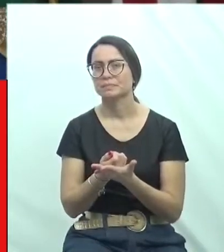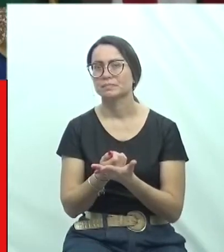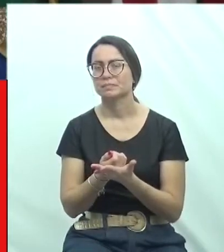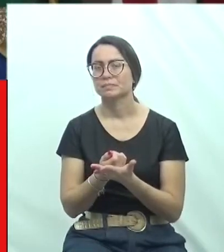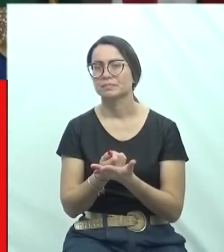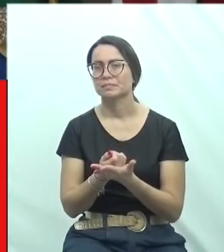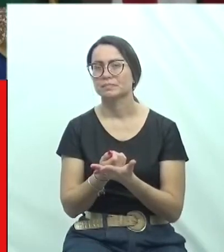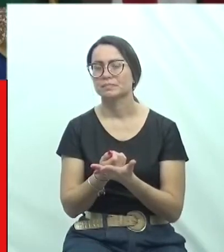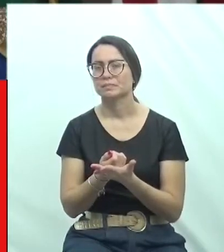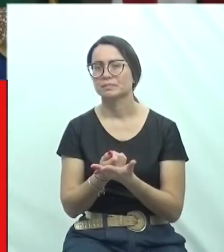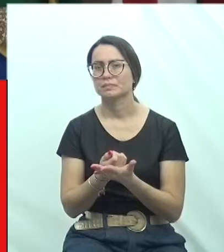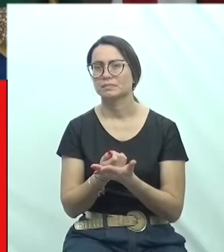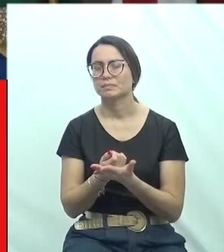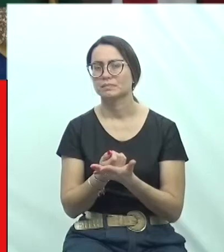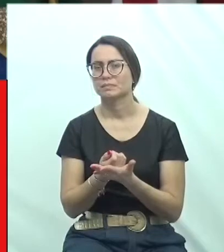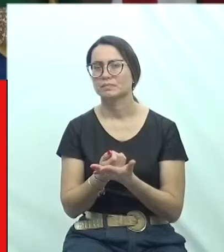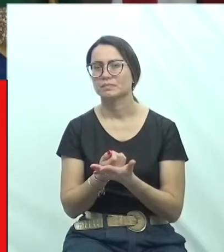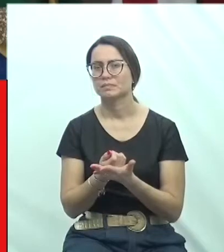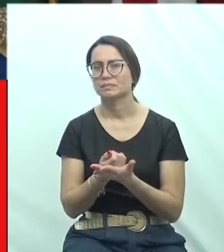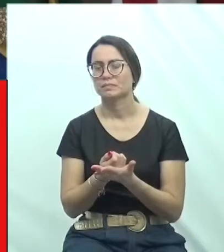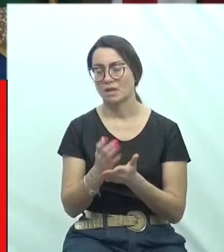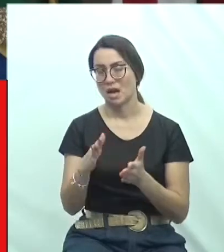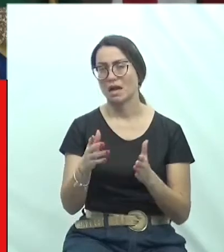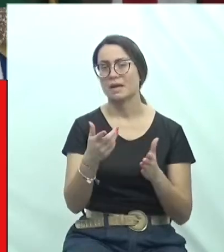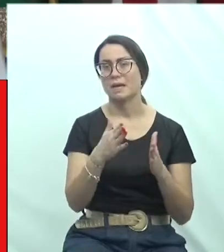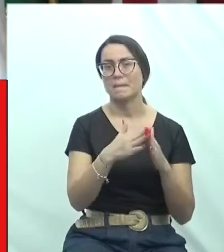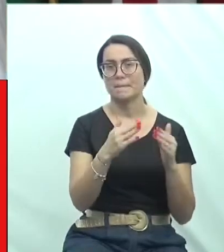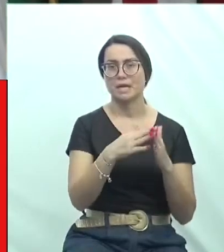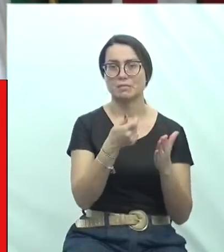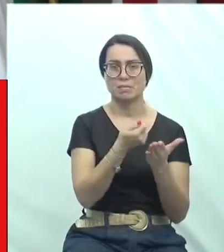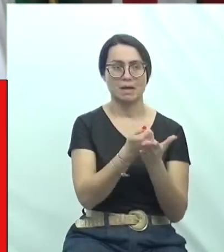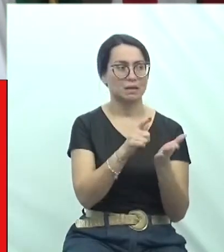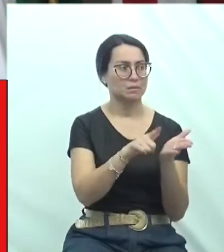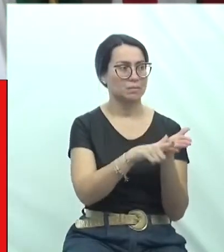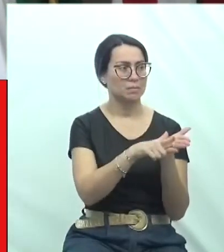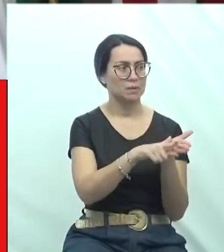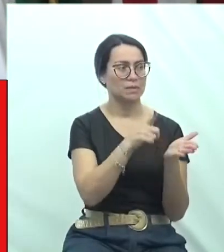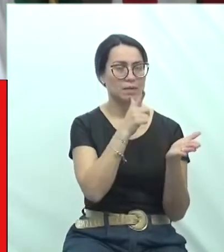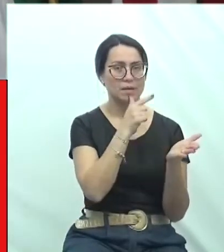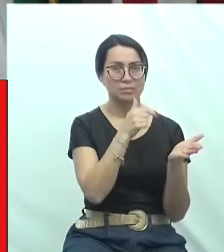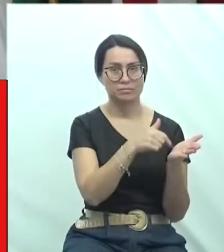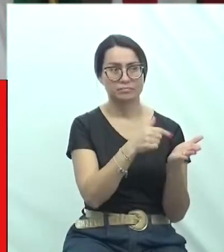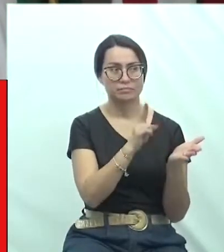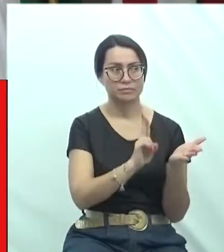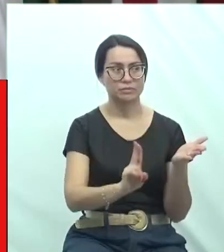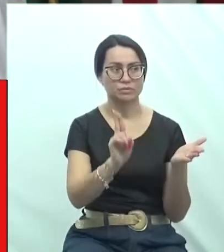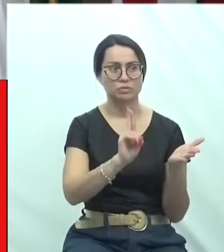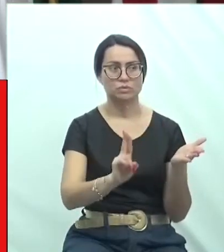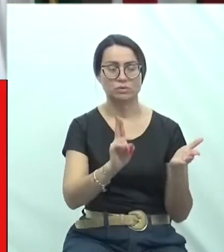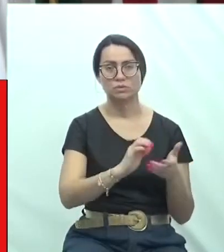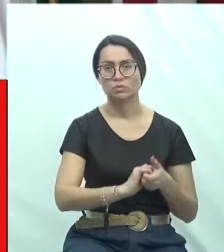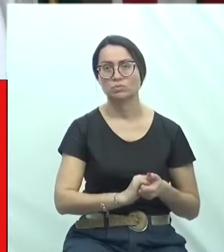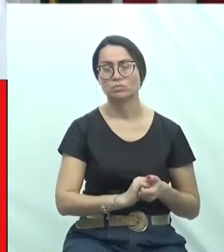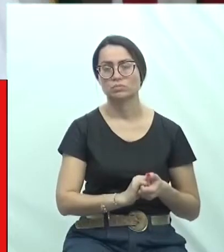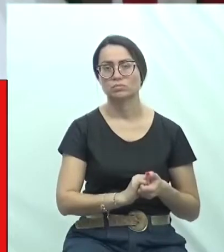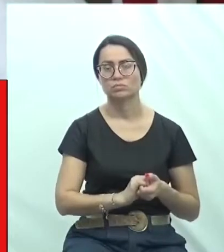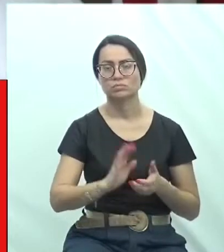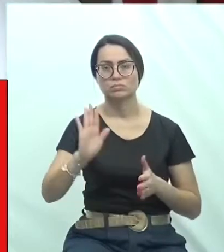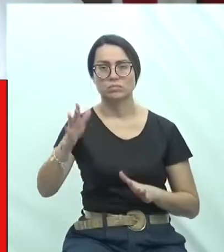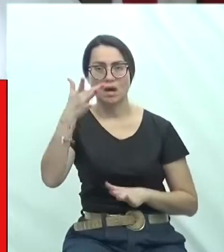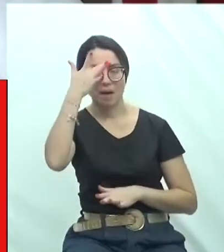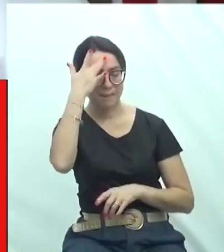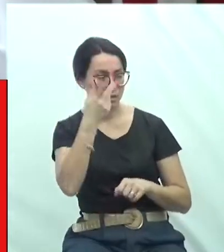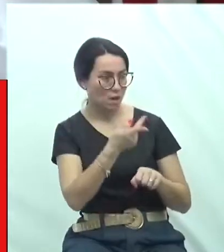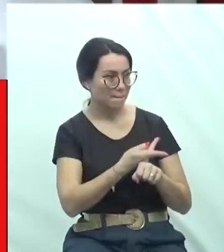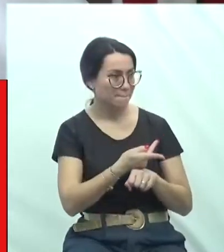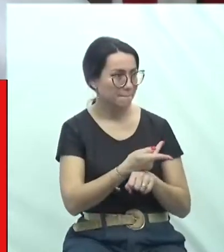na fatura d'água como se ele estivesse utilizando. E mais, quando essa pessoa procura a Casam,